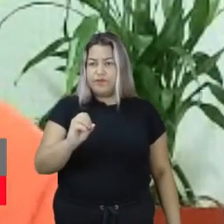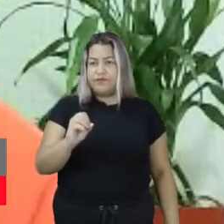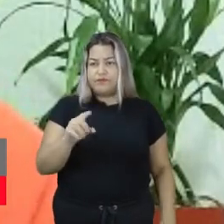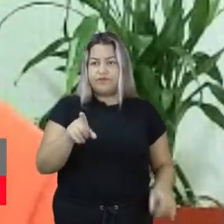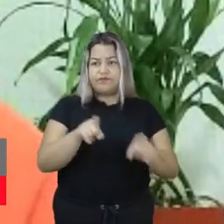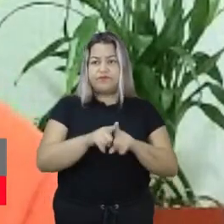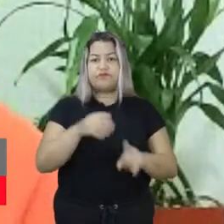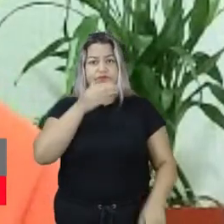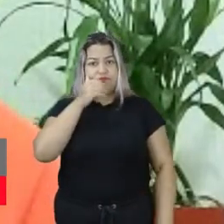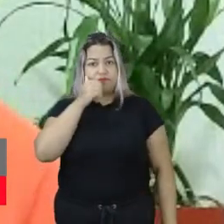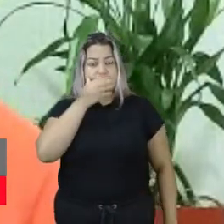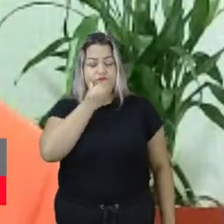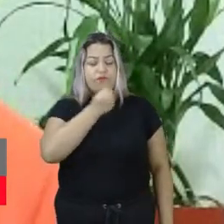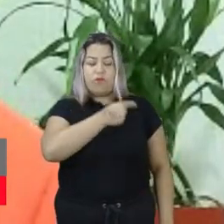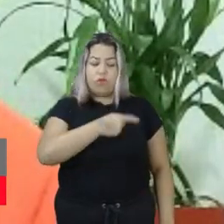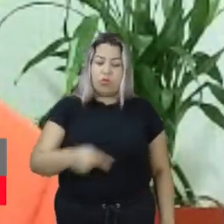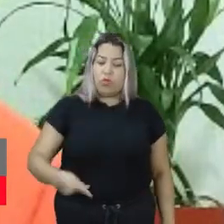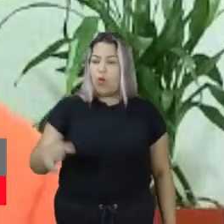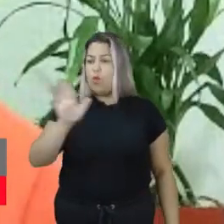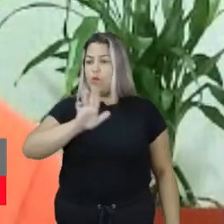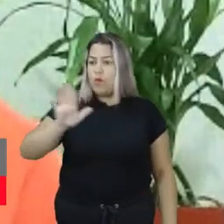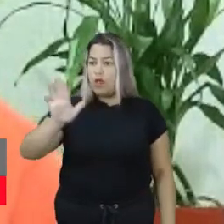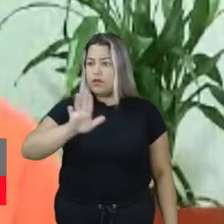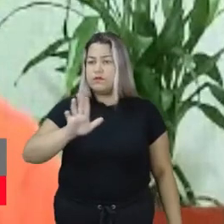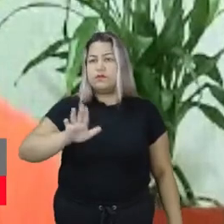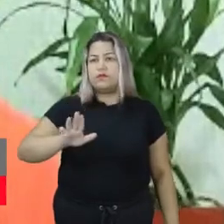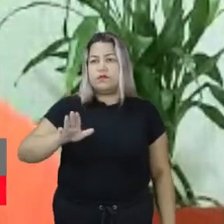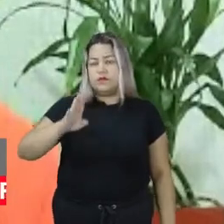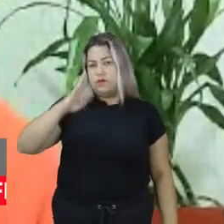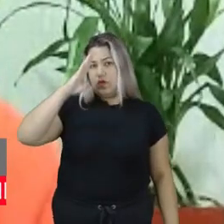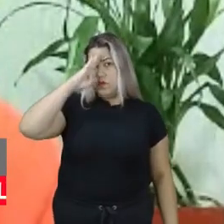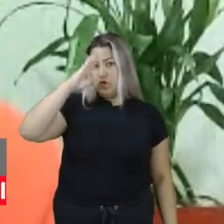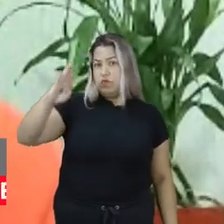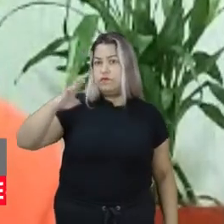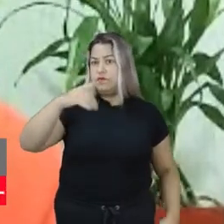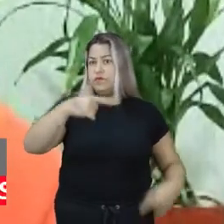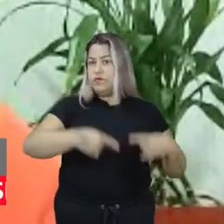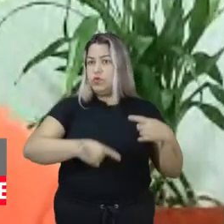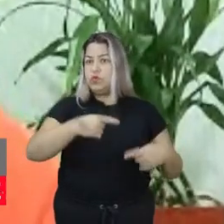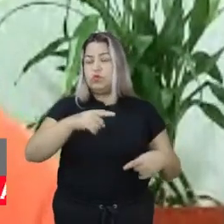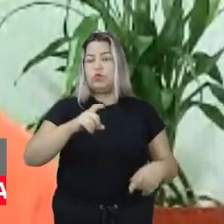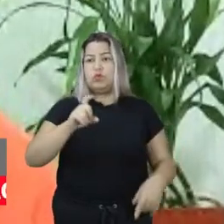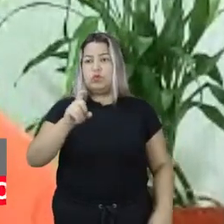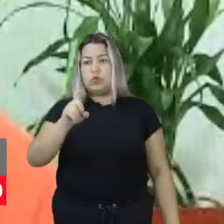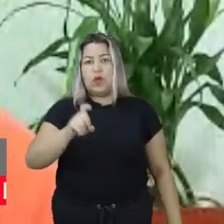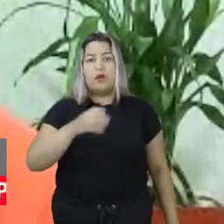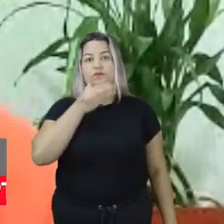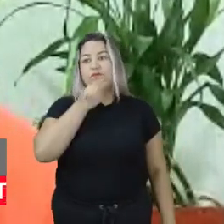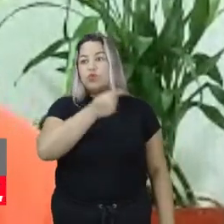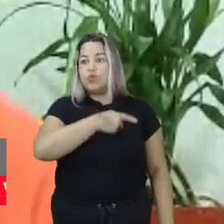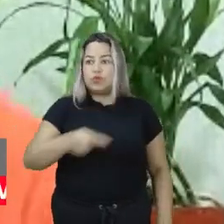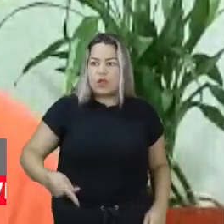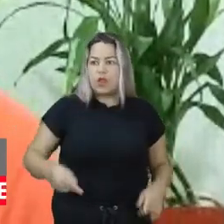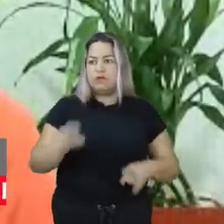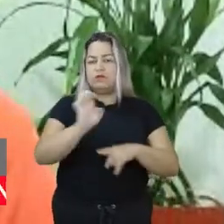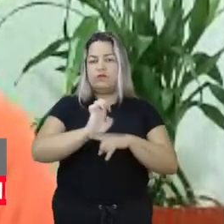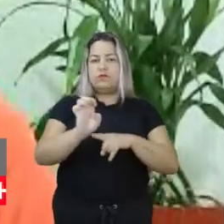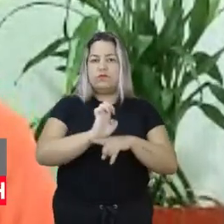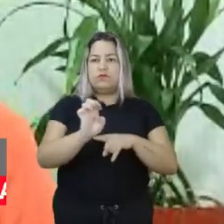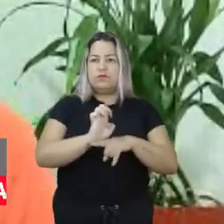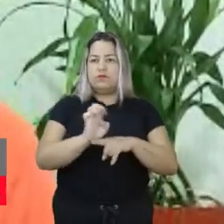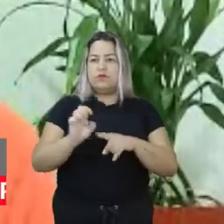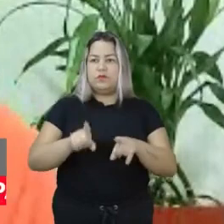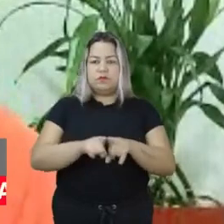do presidente Lula, né? Foi capitão do processo da política do ex-presidente aqui no Estado e ainda se